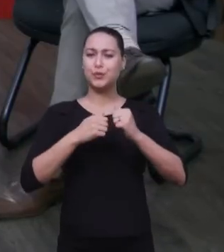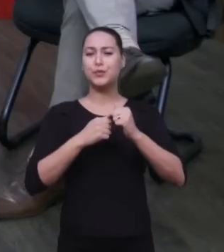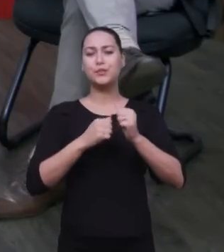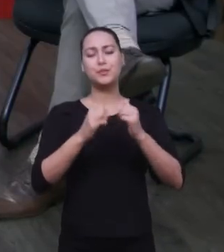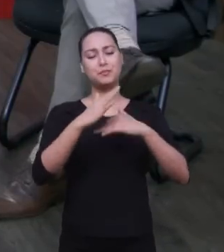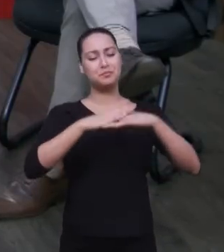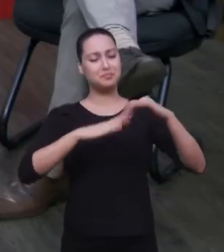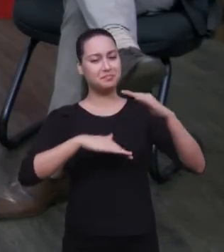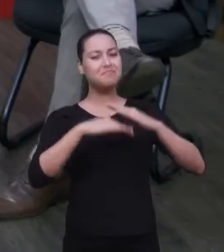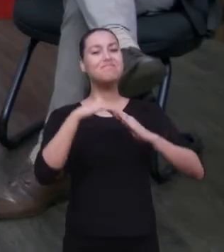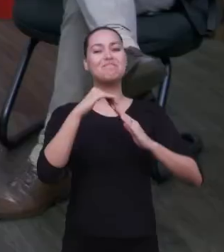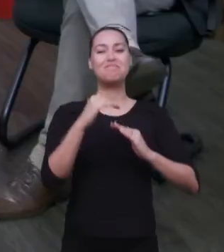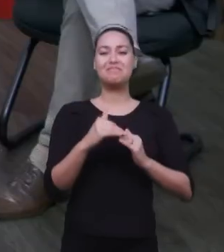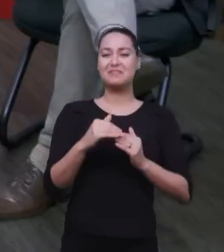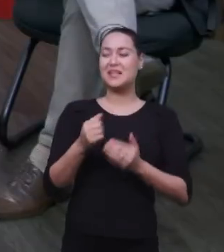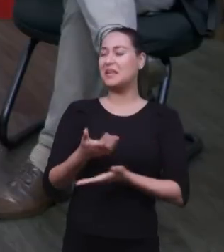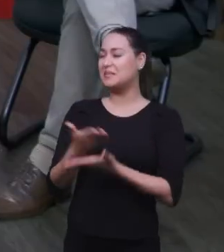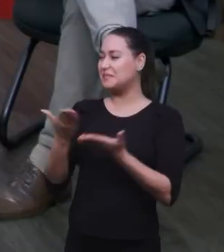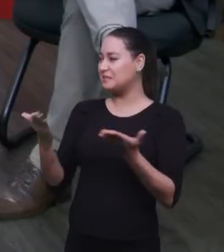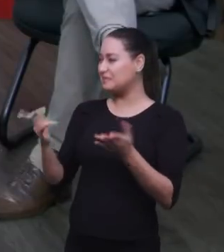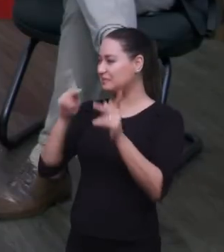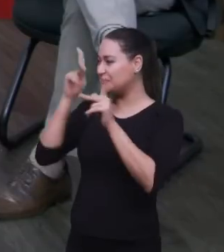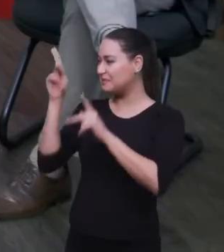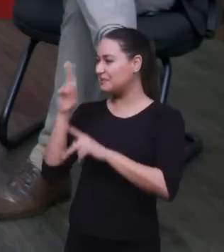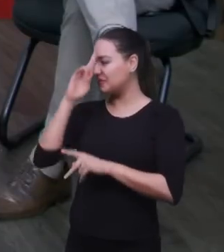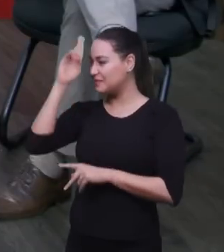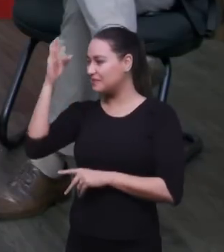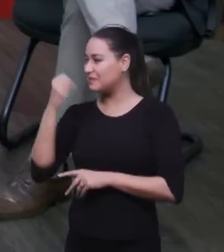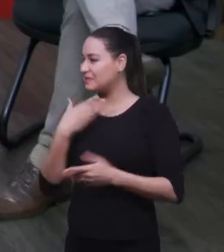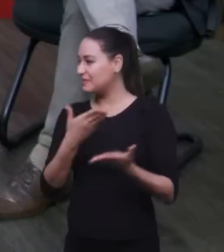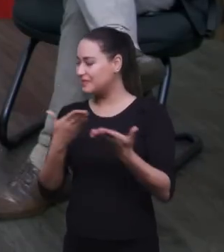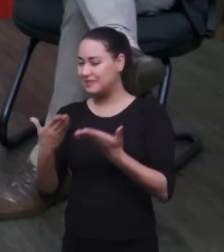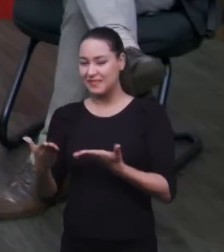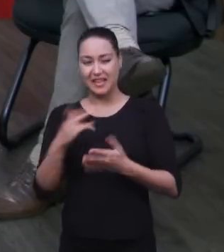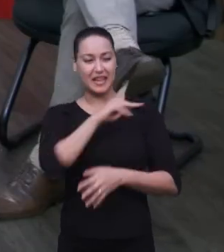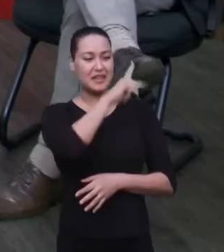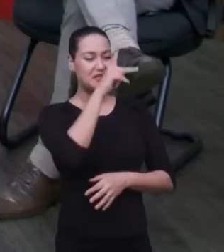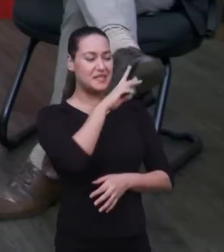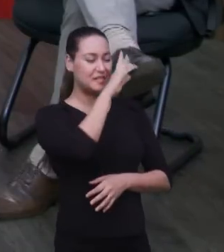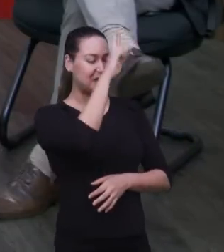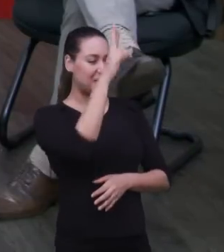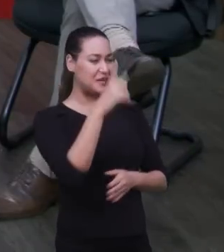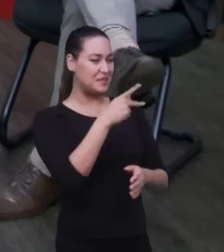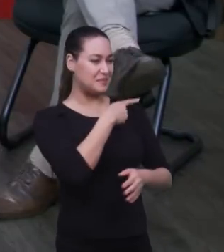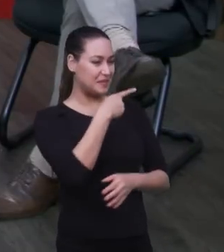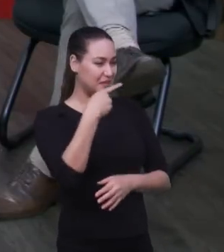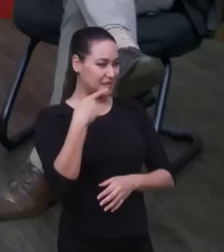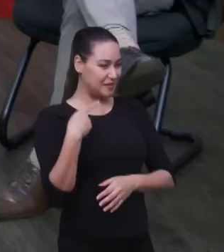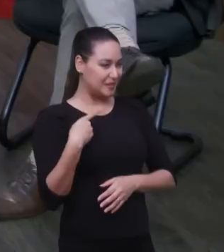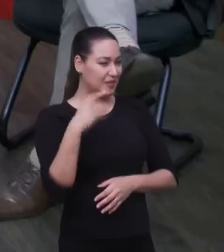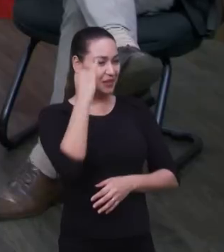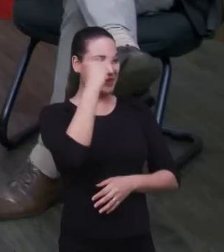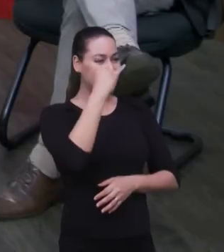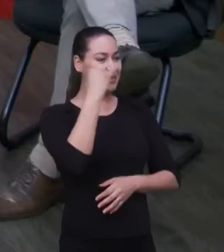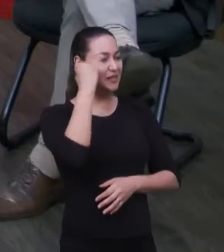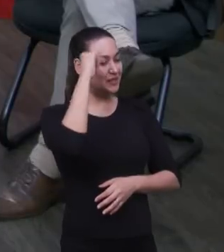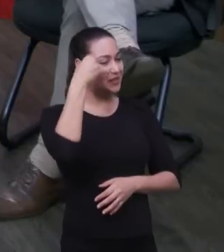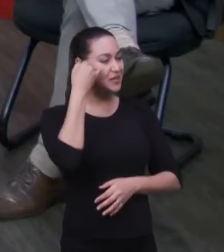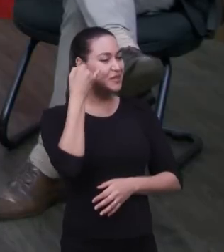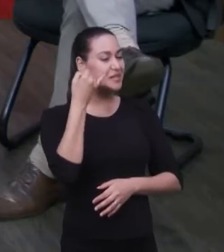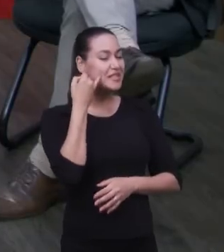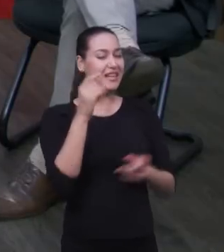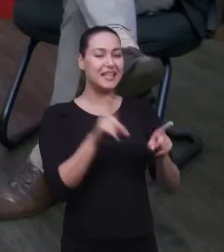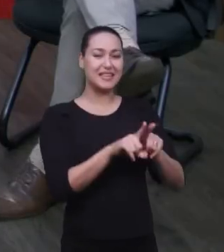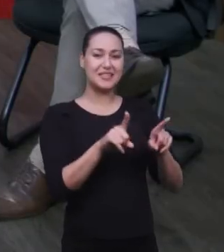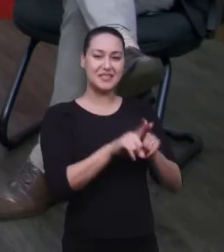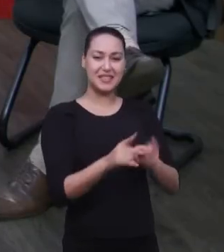tem vários projetos na Rádio Manaim. Andréa, paz do Senhor, seja bem-vinda. Paz do Senhor, pastor Josias, e também a paz do Senhor aos jovens e a